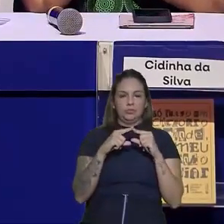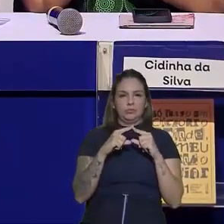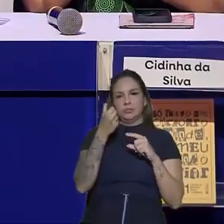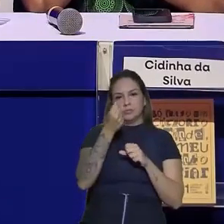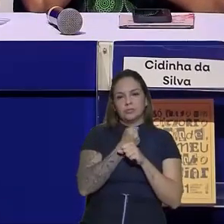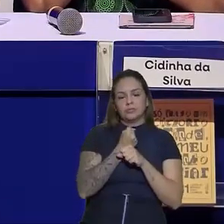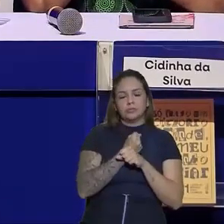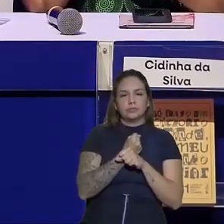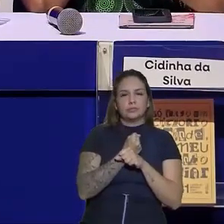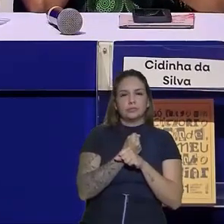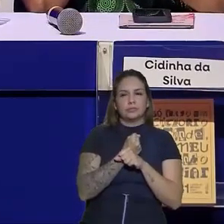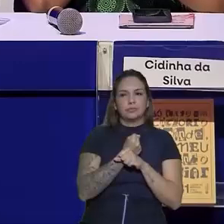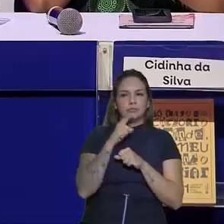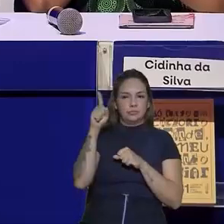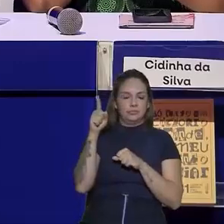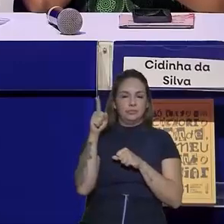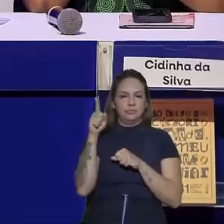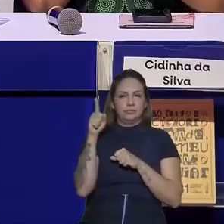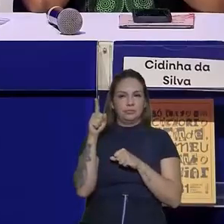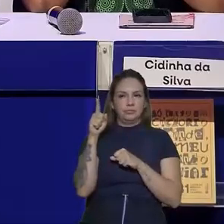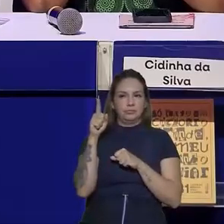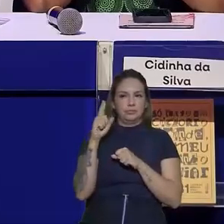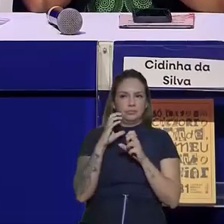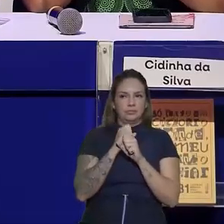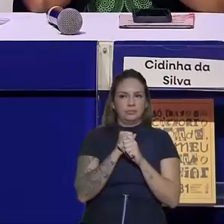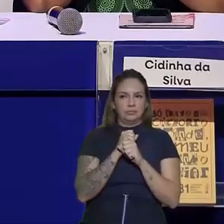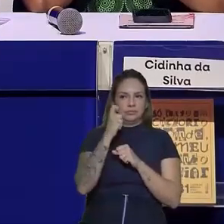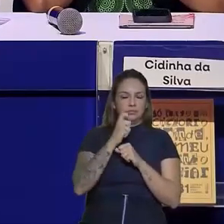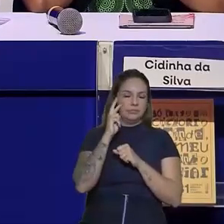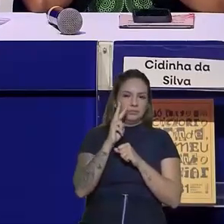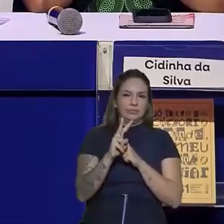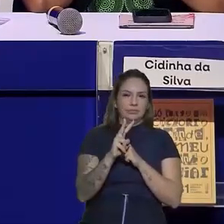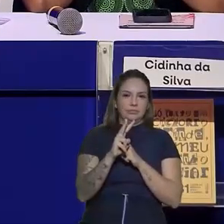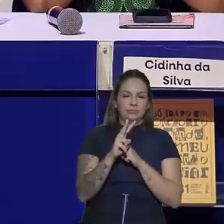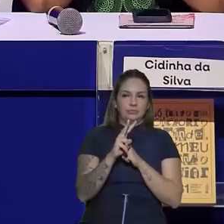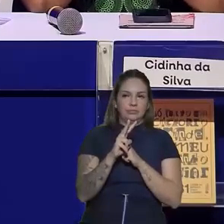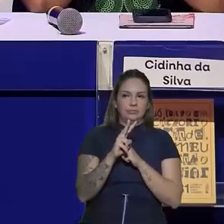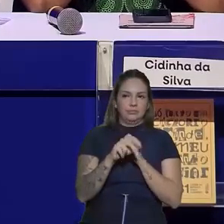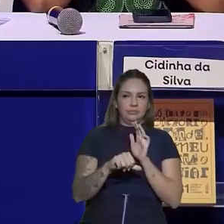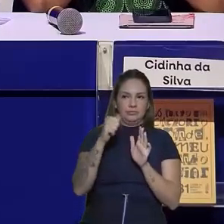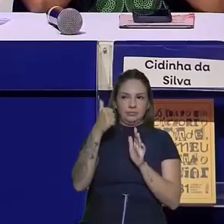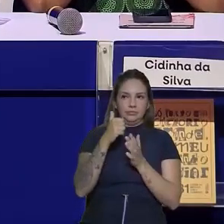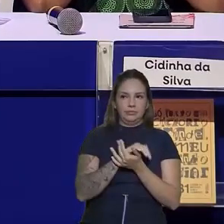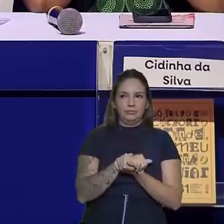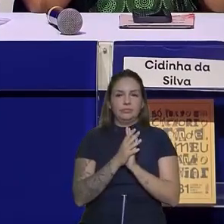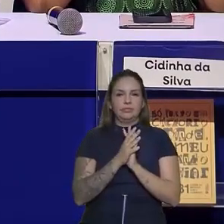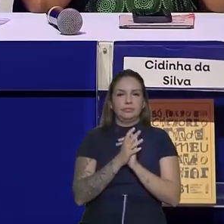durante 6 anos, e foi lá, eu estava aqui calculando, foi lá onde eu vi a Cidinha da Silva pela primeira